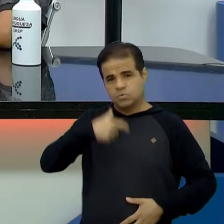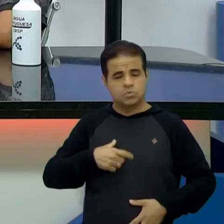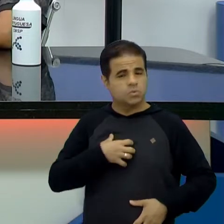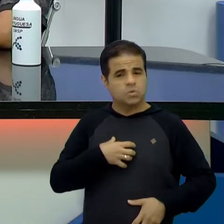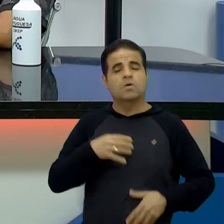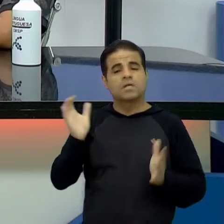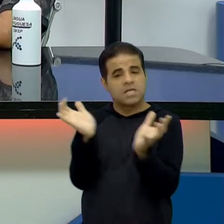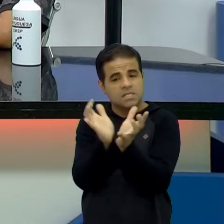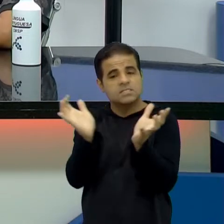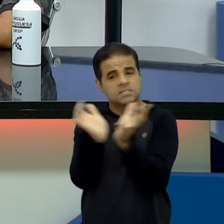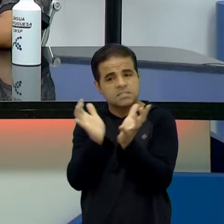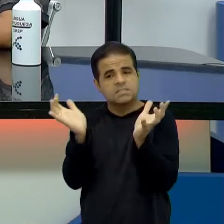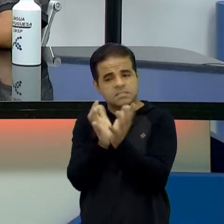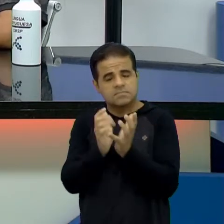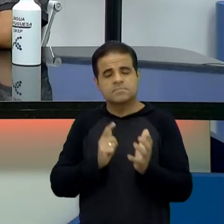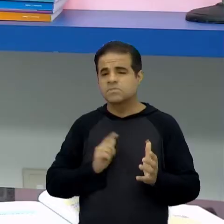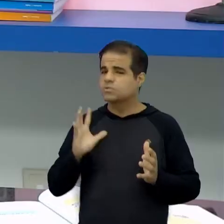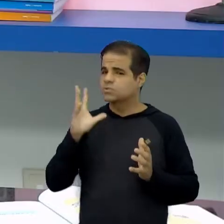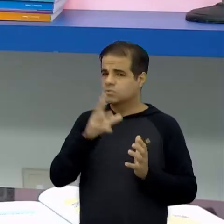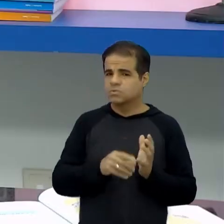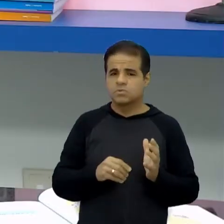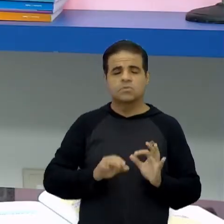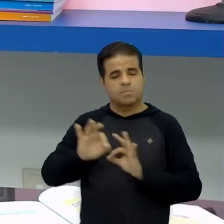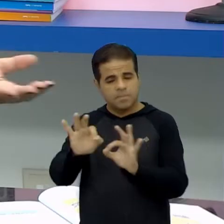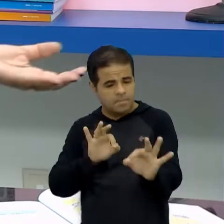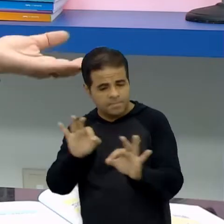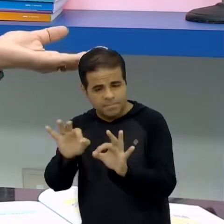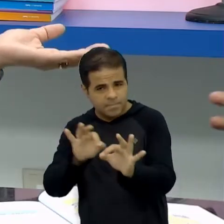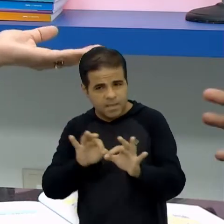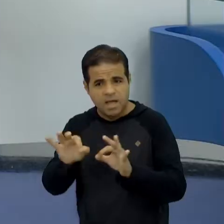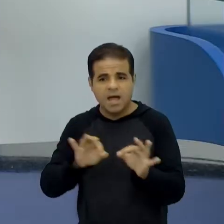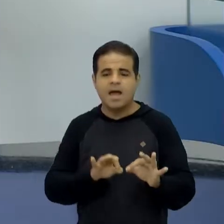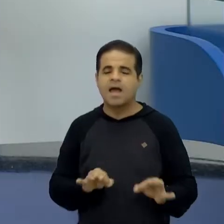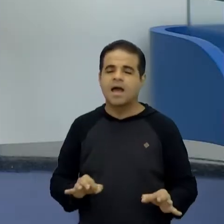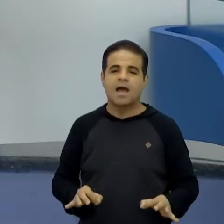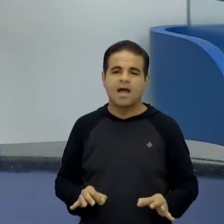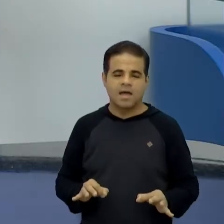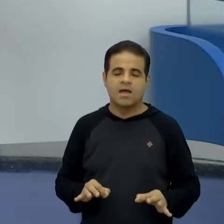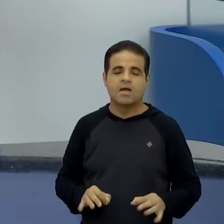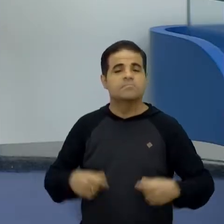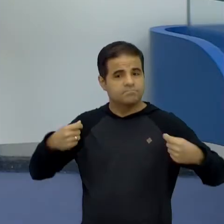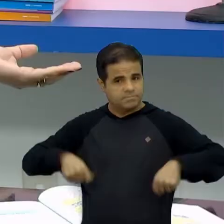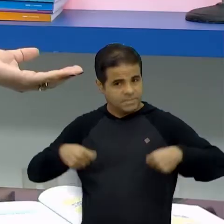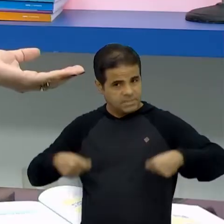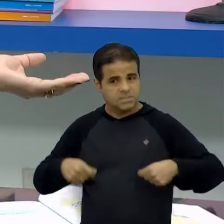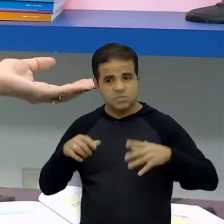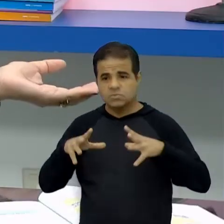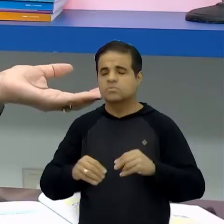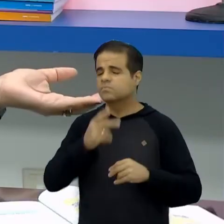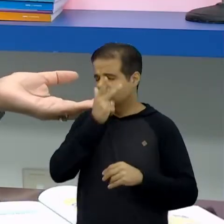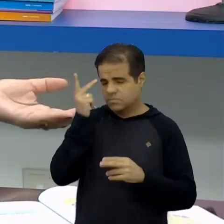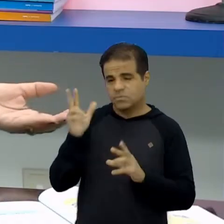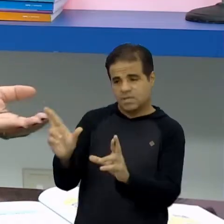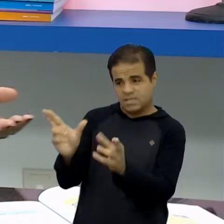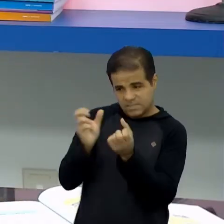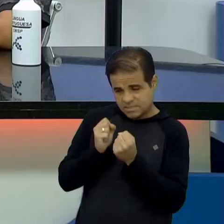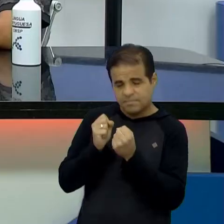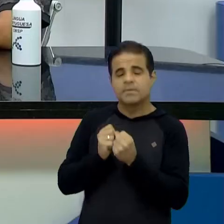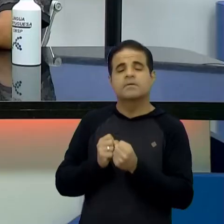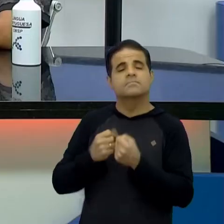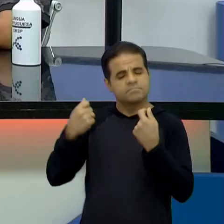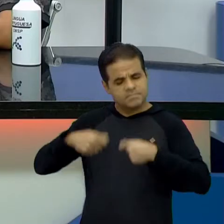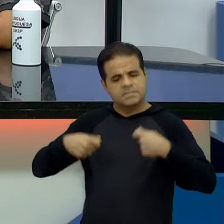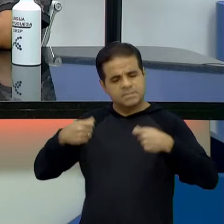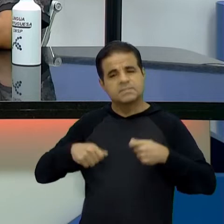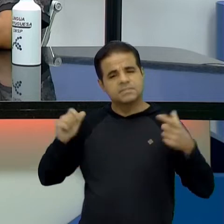uma equipe atrás dele, ele tem toda uma questão de preparo e todo mundo tem que receber, em alto né? nível tem que ser assim, né? E todo mundo tem que receber, Tem que receber, né? então o patrocínio